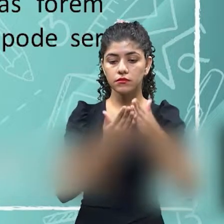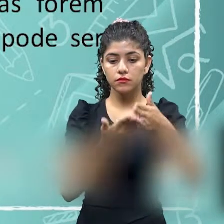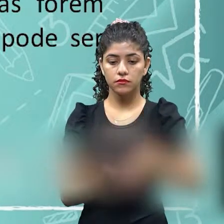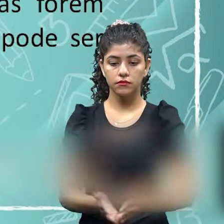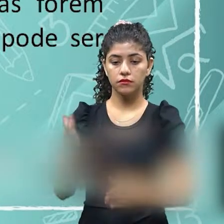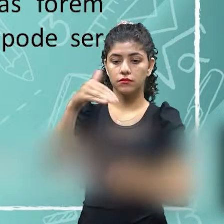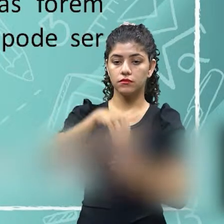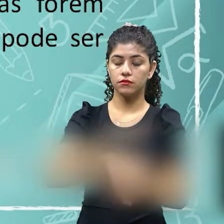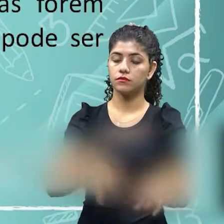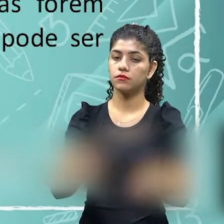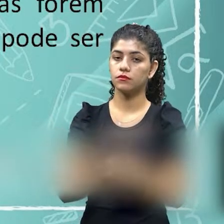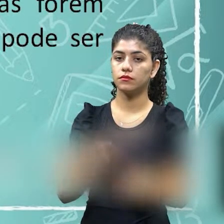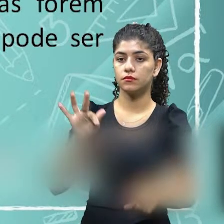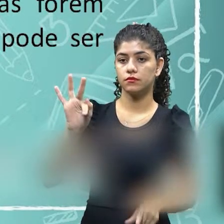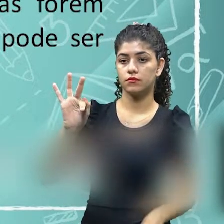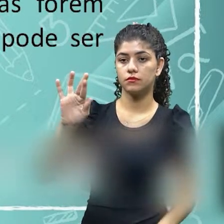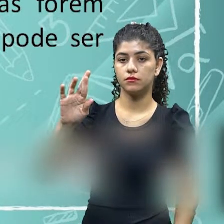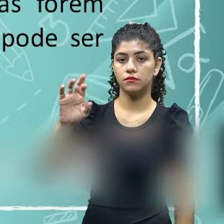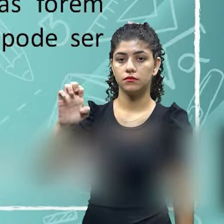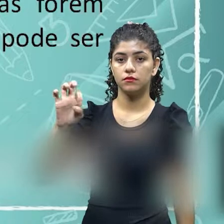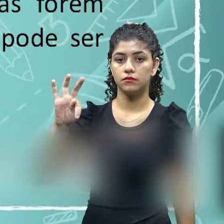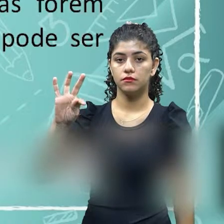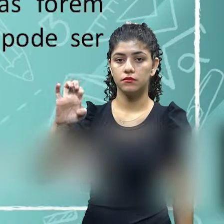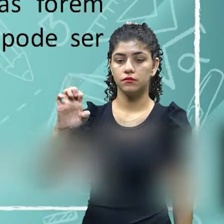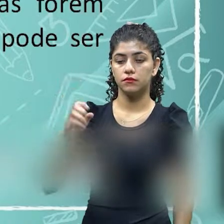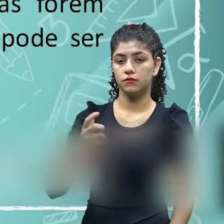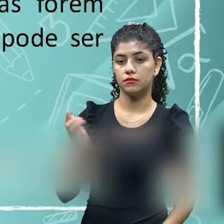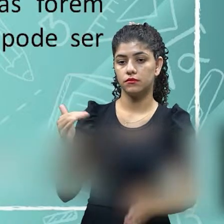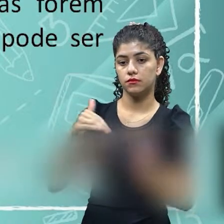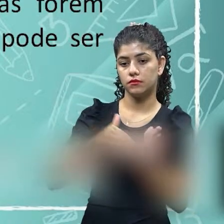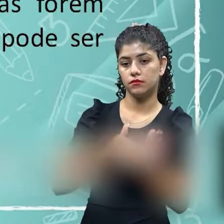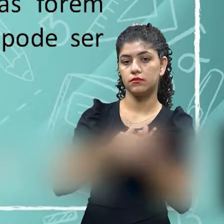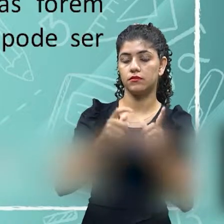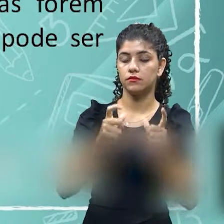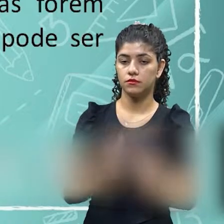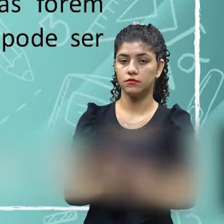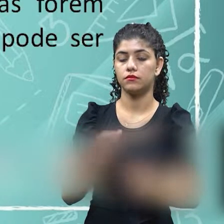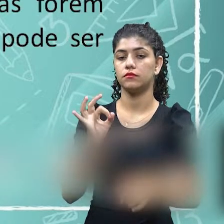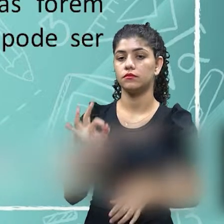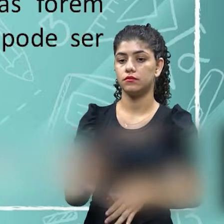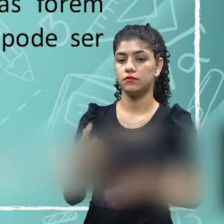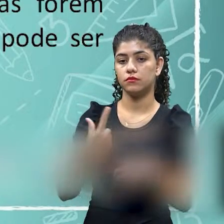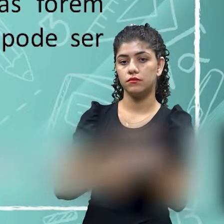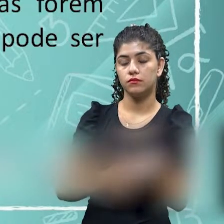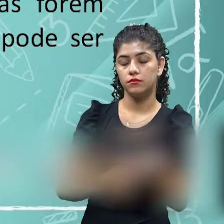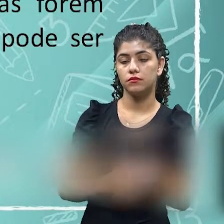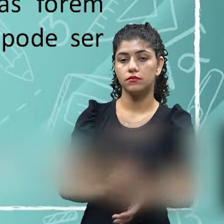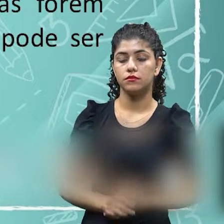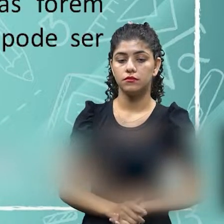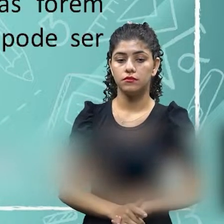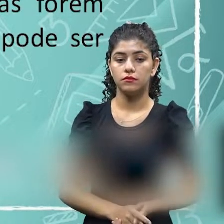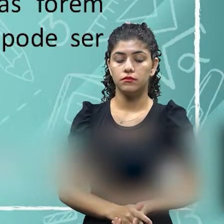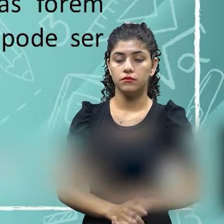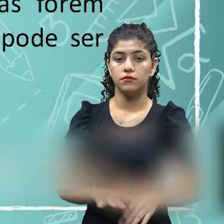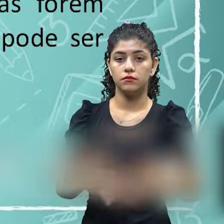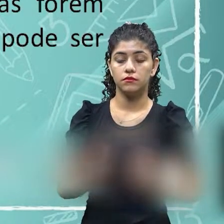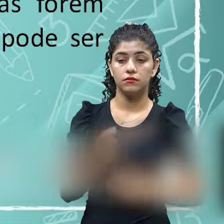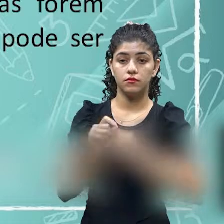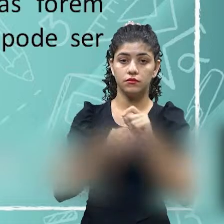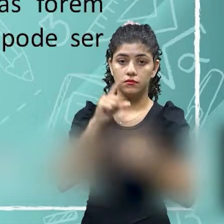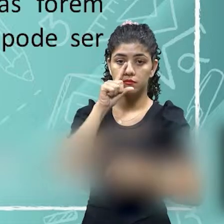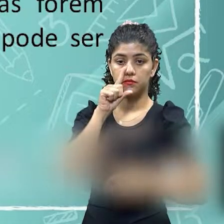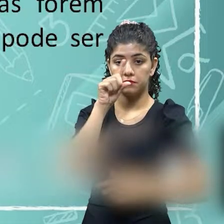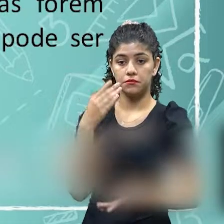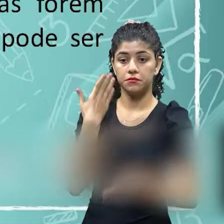seu frete internacional até o local do destino designado. Dessa forma, o risco de perda ou dano